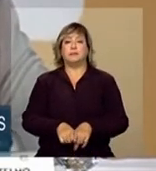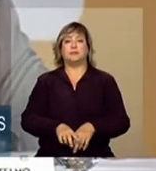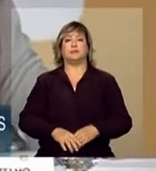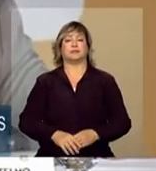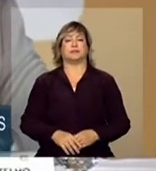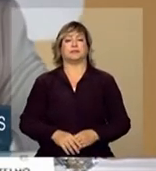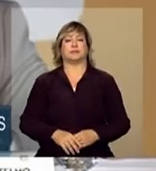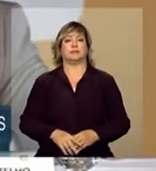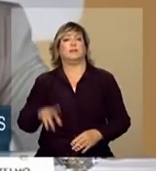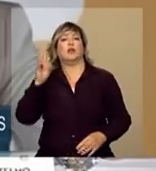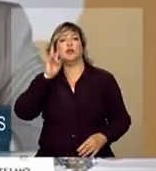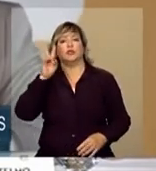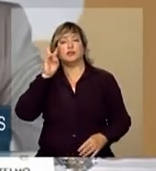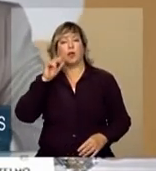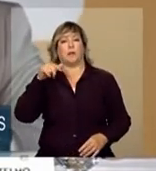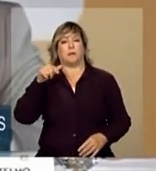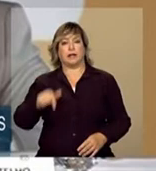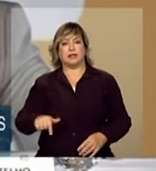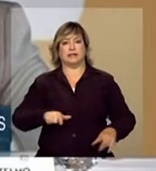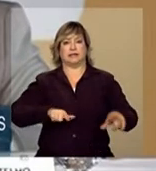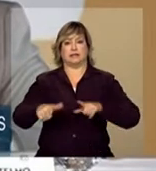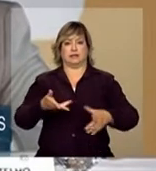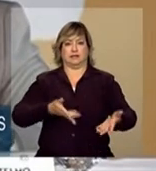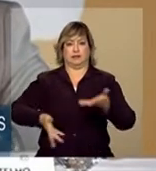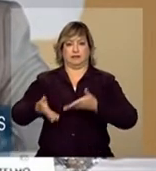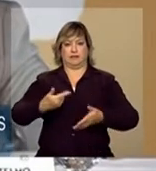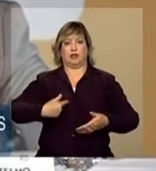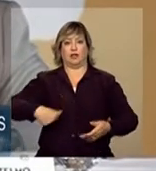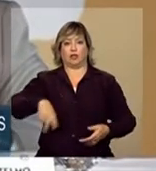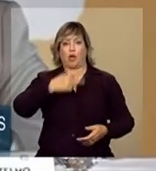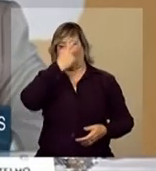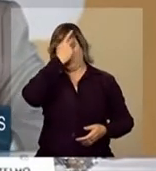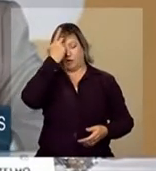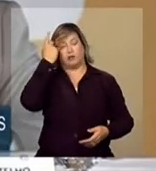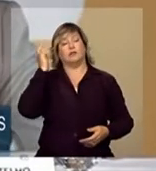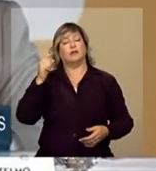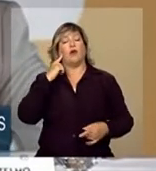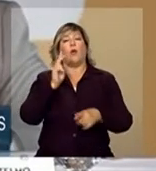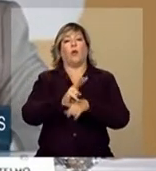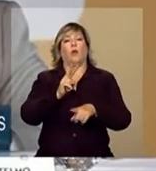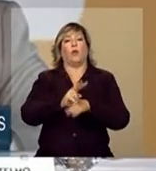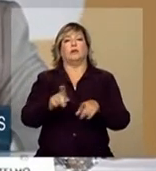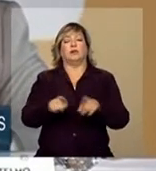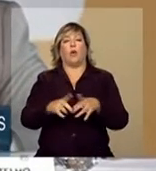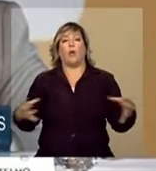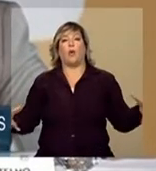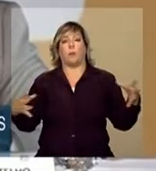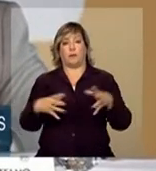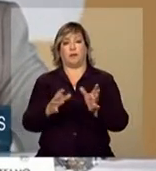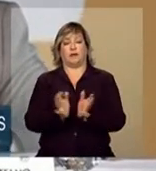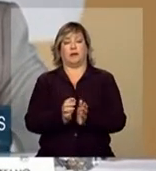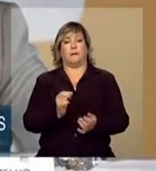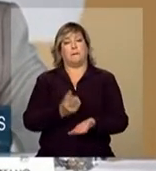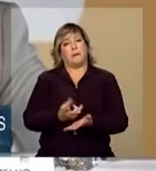Com relação ao serviço, né, a gente acompanhou a implementação, apesar do pouco tempo